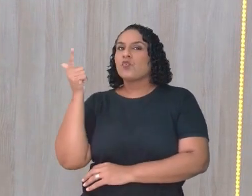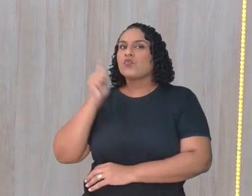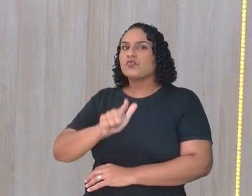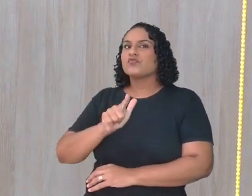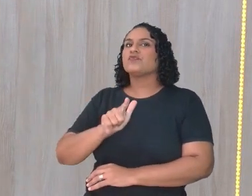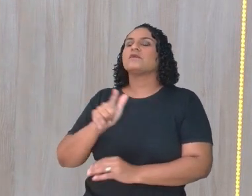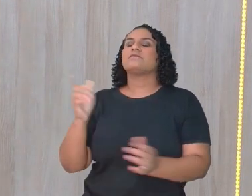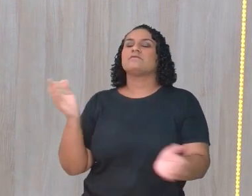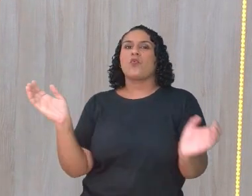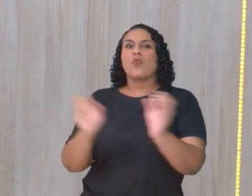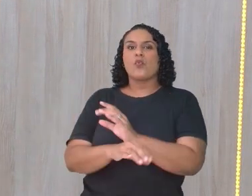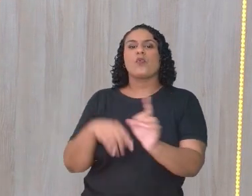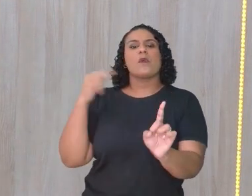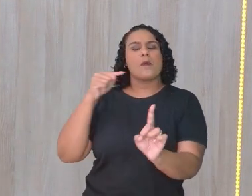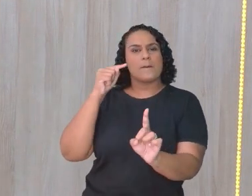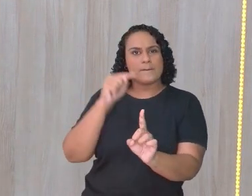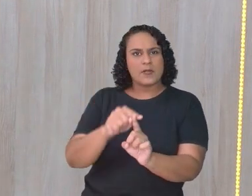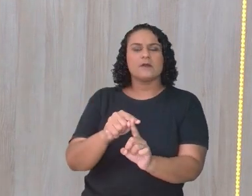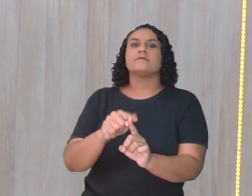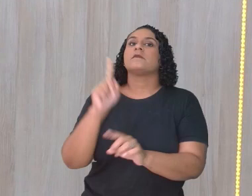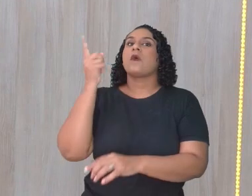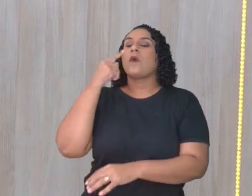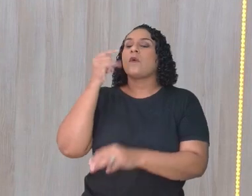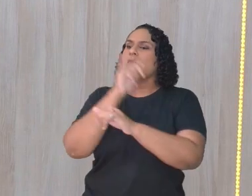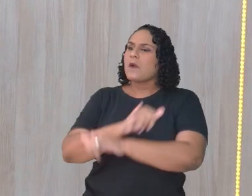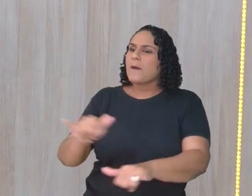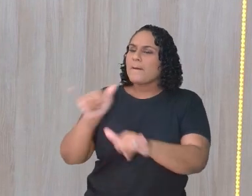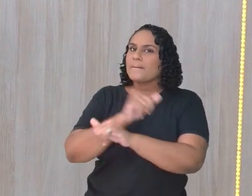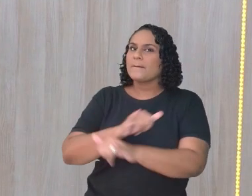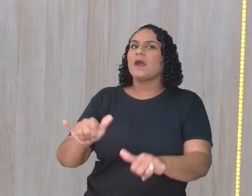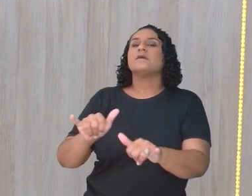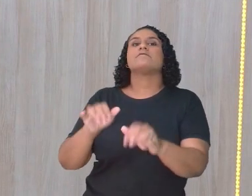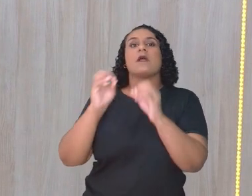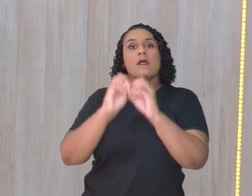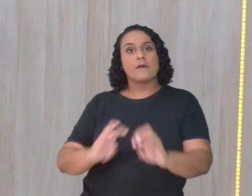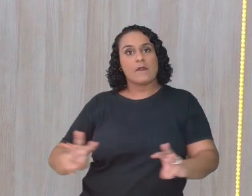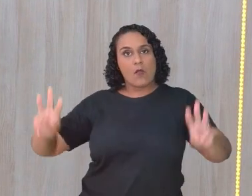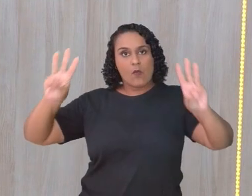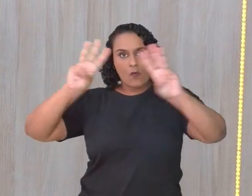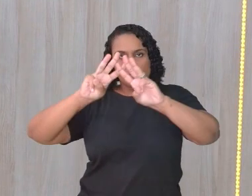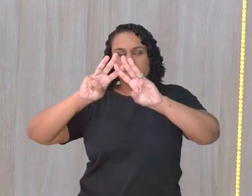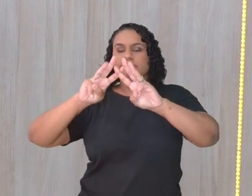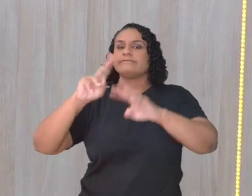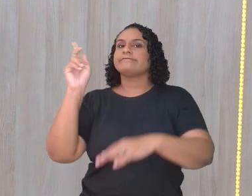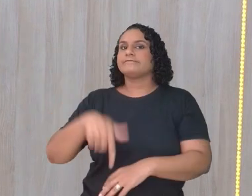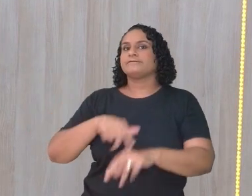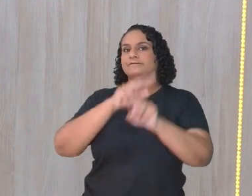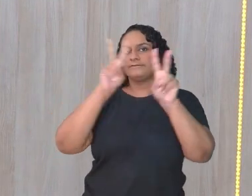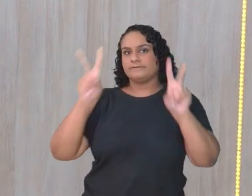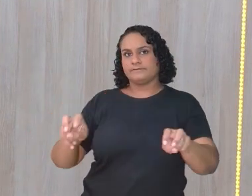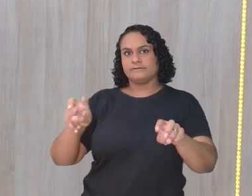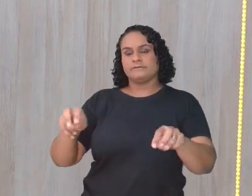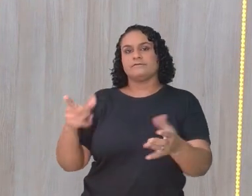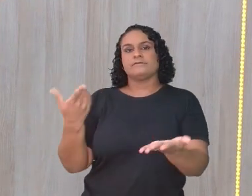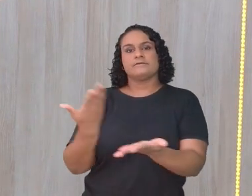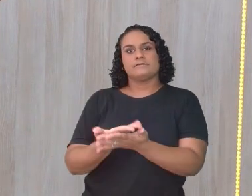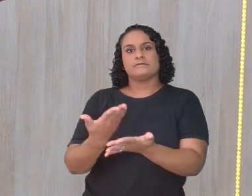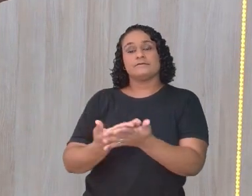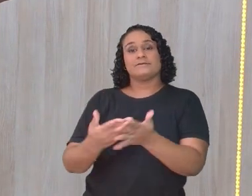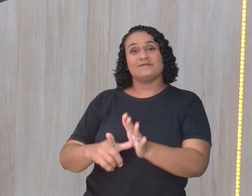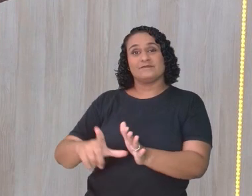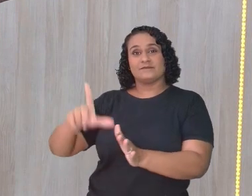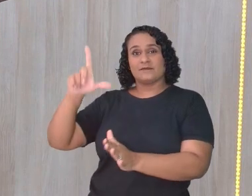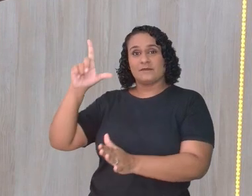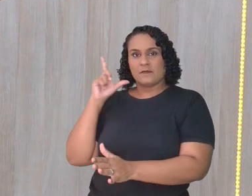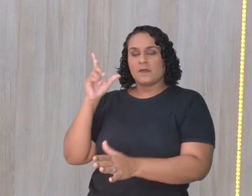conseguirmos fazer alguma coisa, não é? Um alerta geral das Nações Unidas. Então, esse foi o nosso tema da aula anterior e